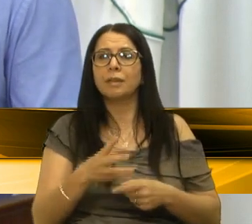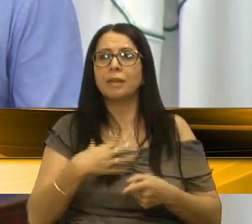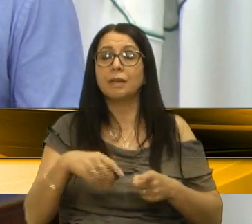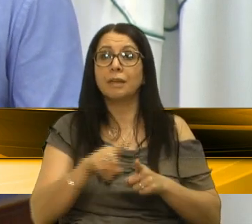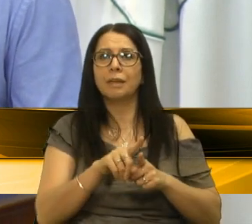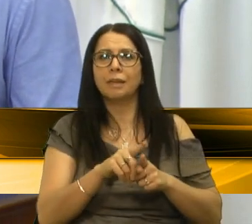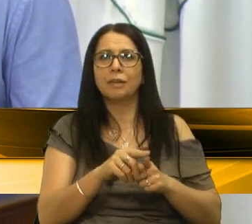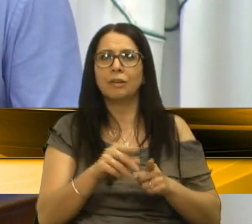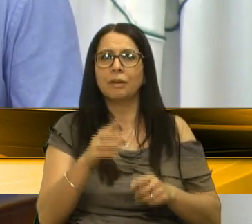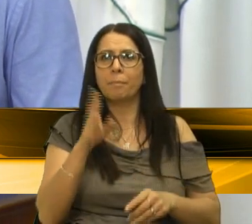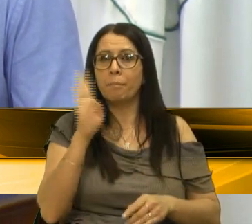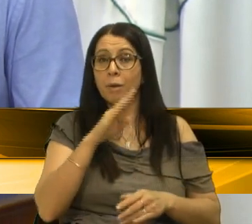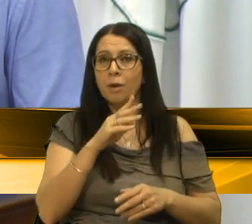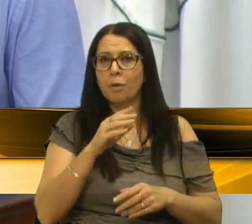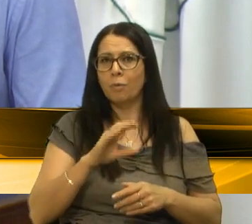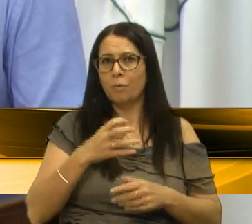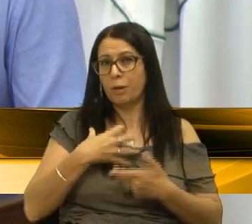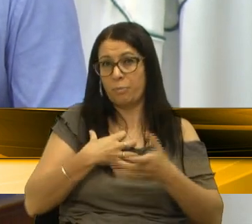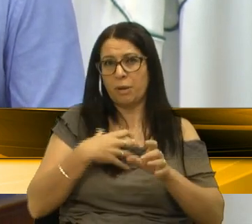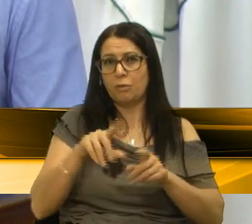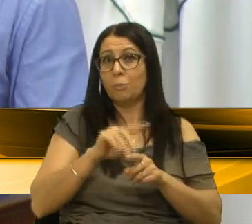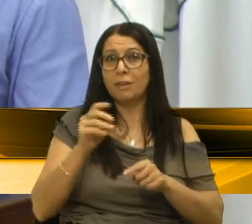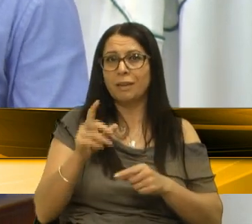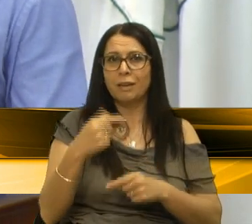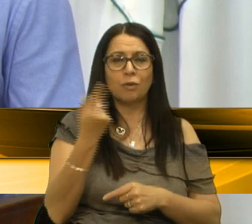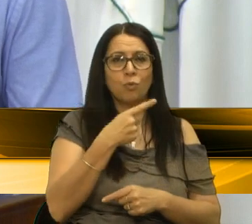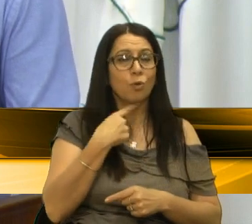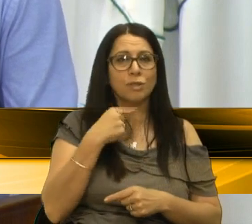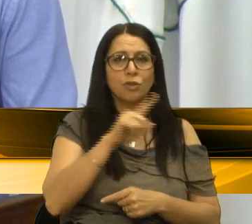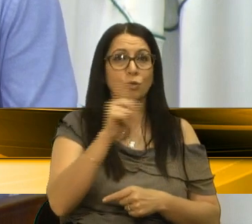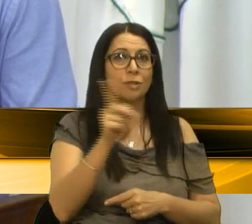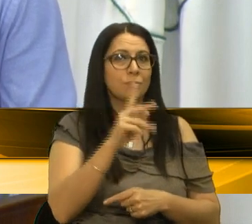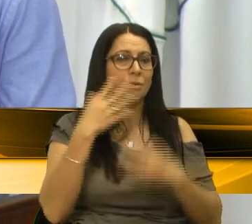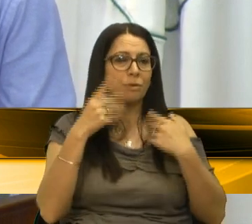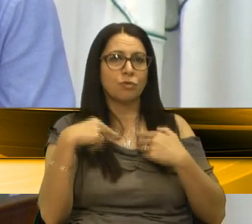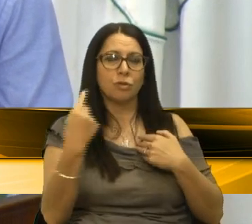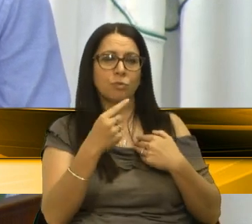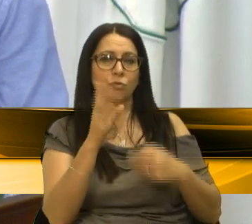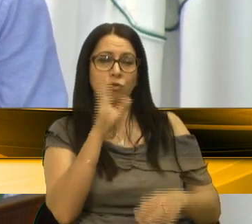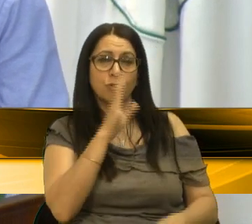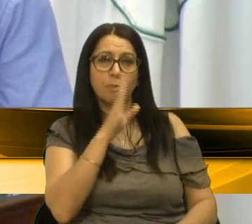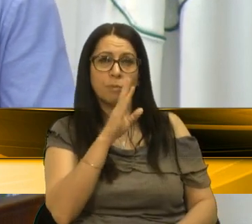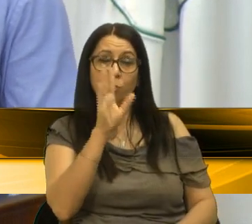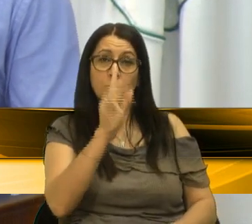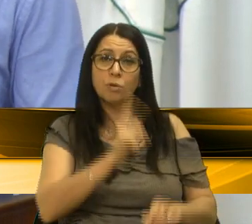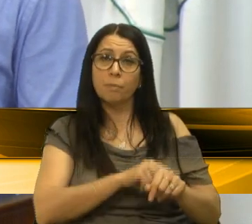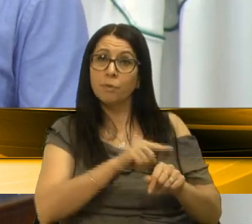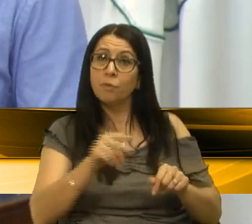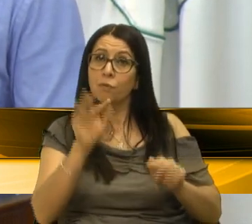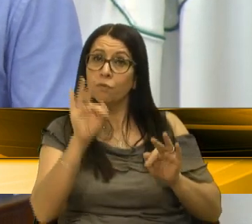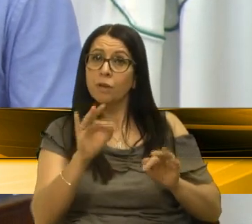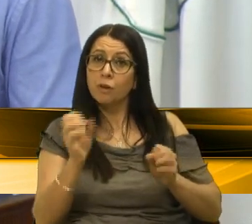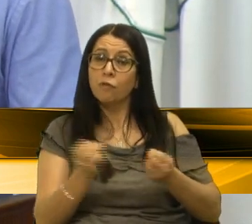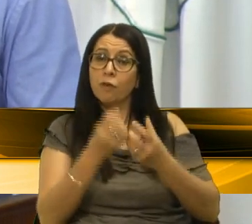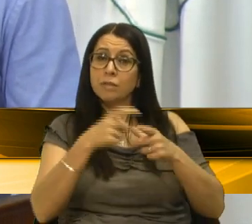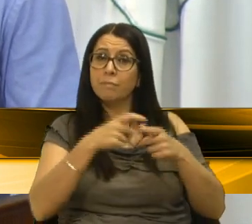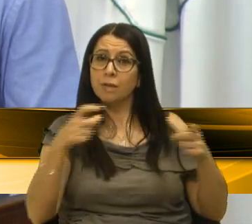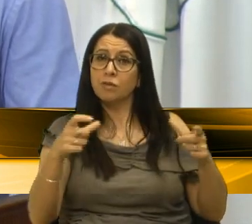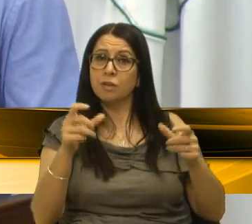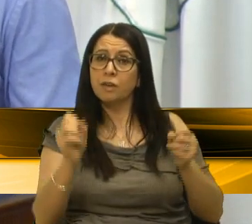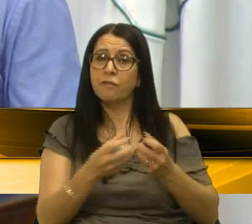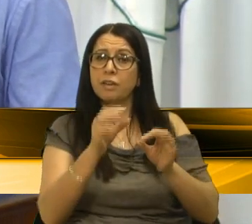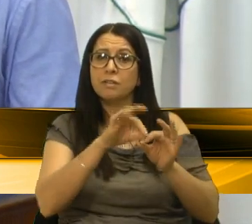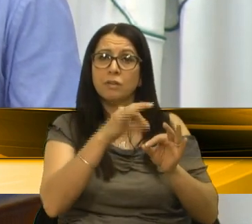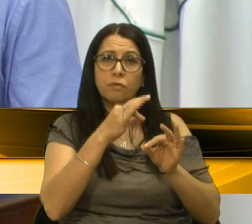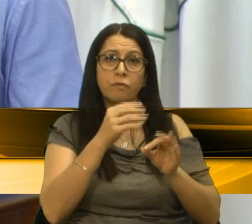nossa sociedade caxiense. Falo ainda de forma rápida, porque o tempo está no fim, da nossa festa maior, a festa da uva, o